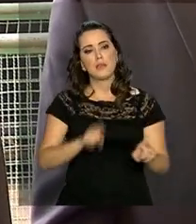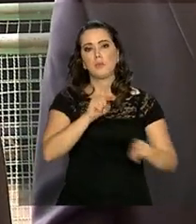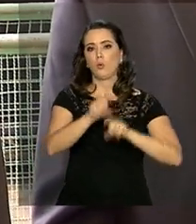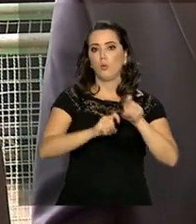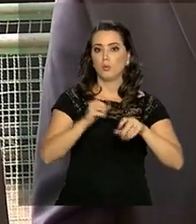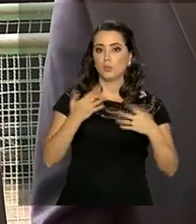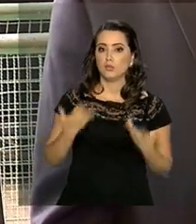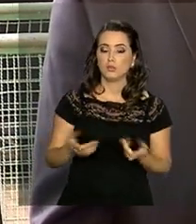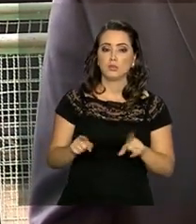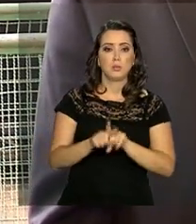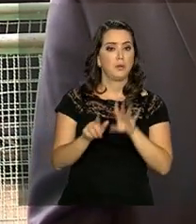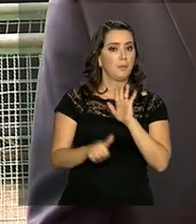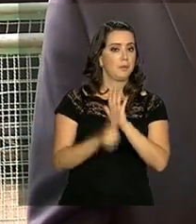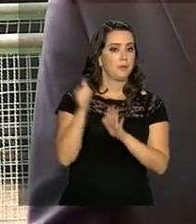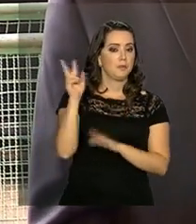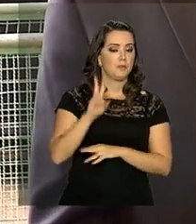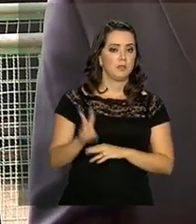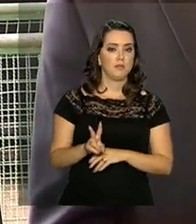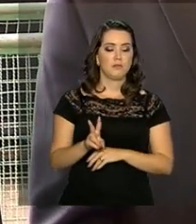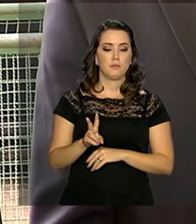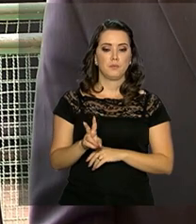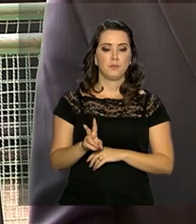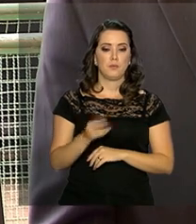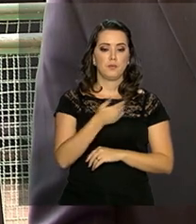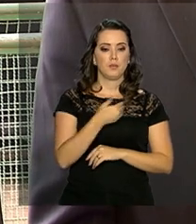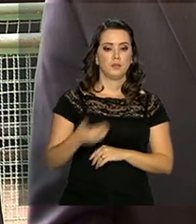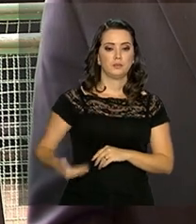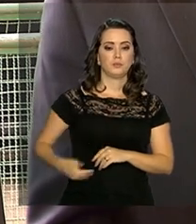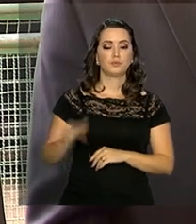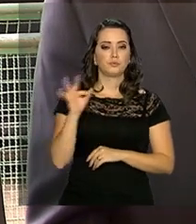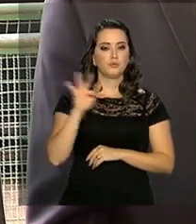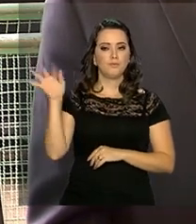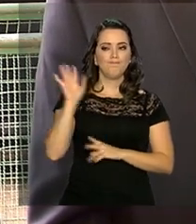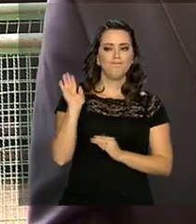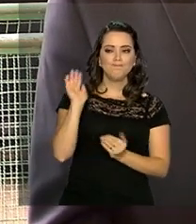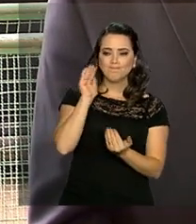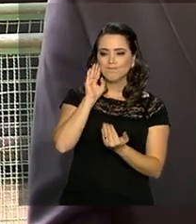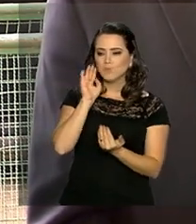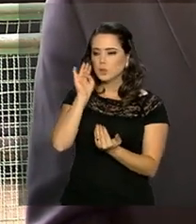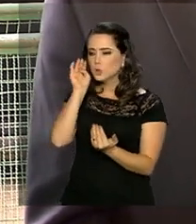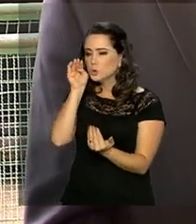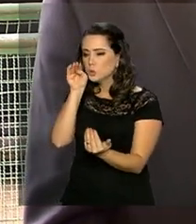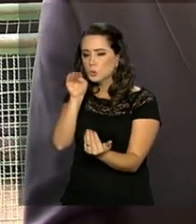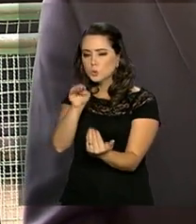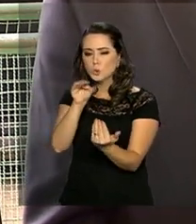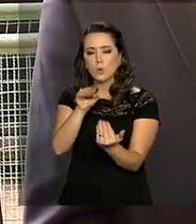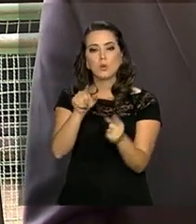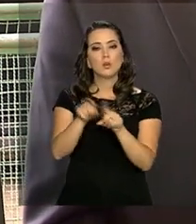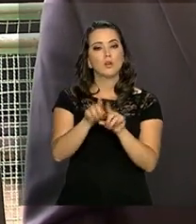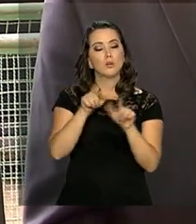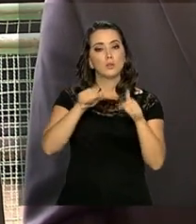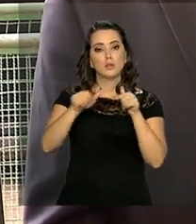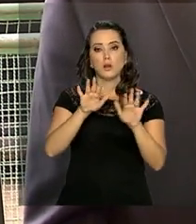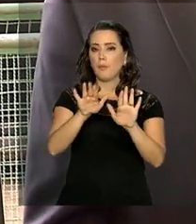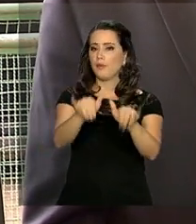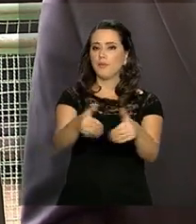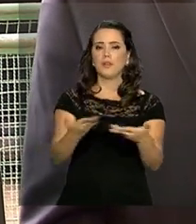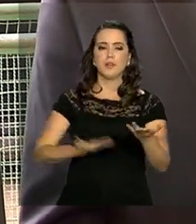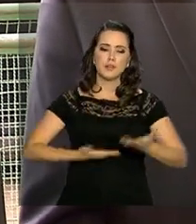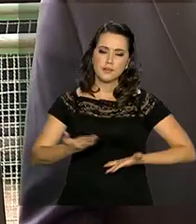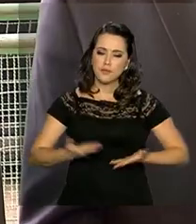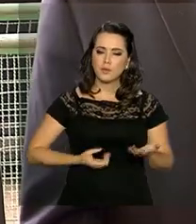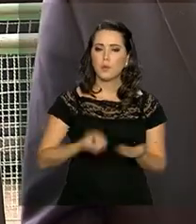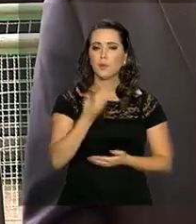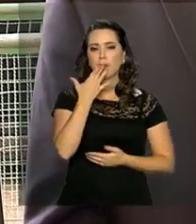govtech2010 vez o governo federal olhando para a sua atividade fim que é servir bem